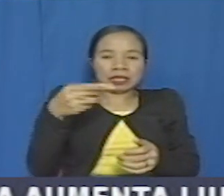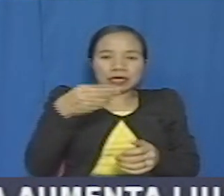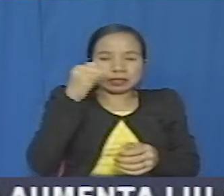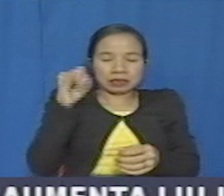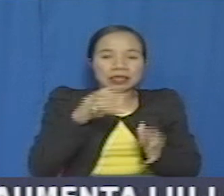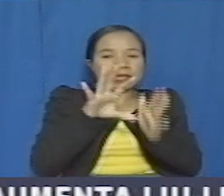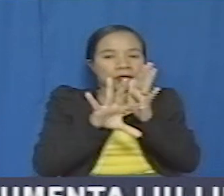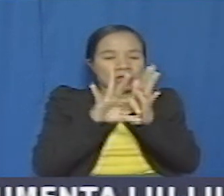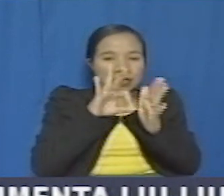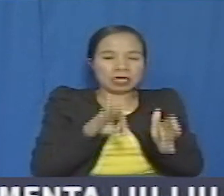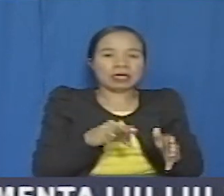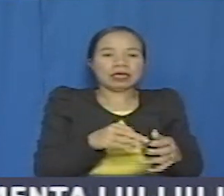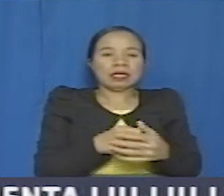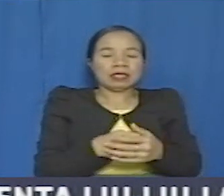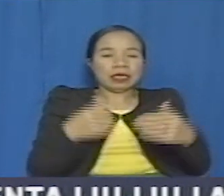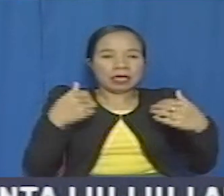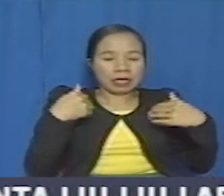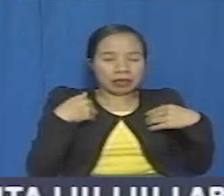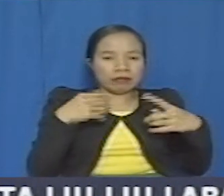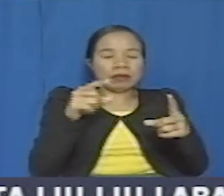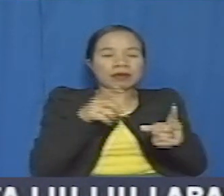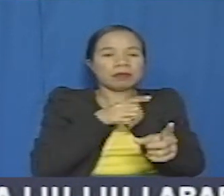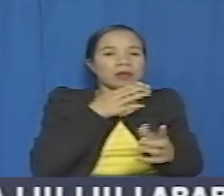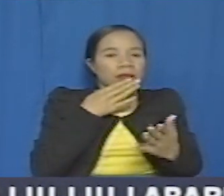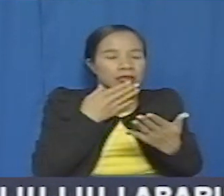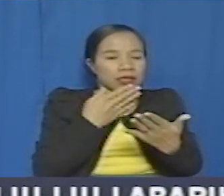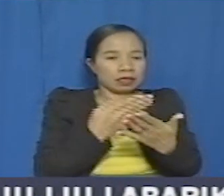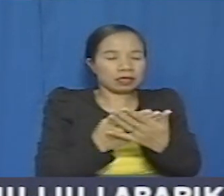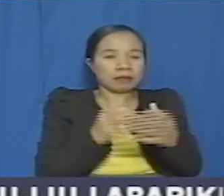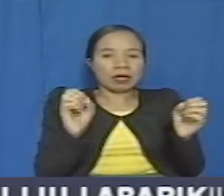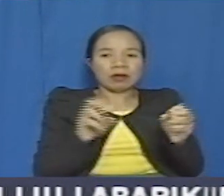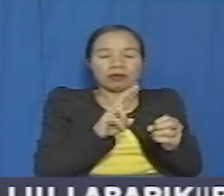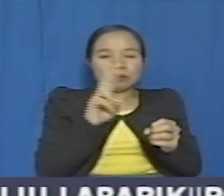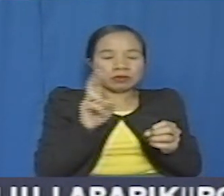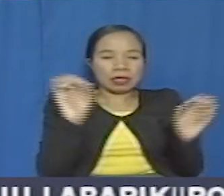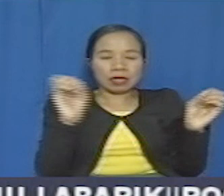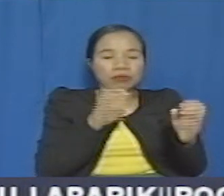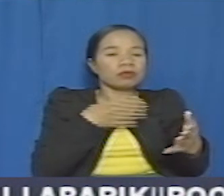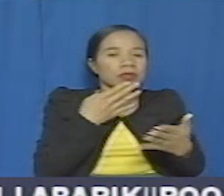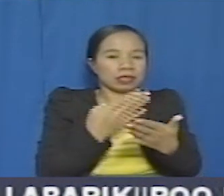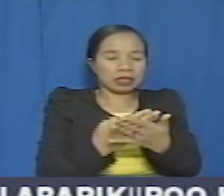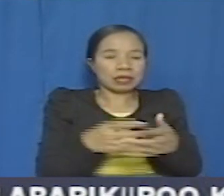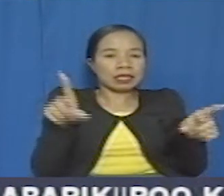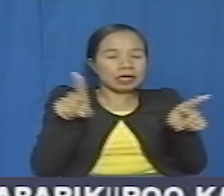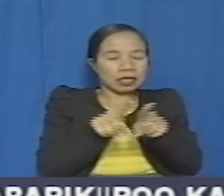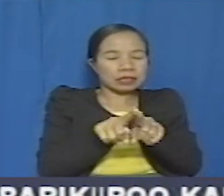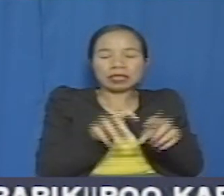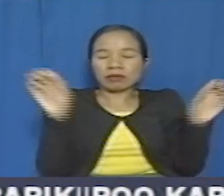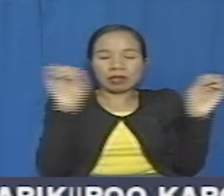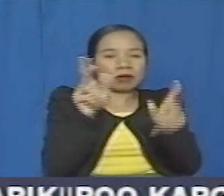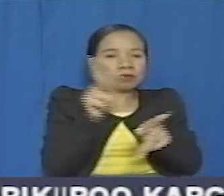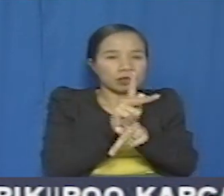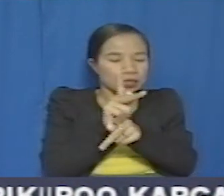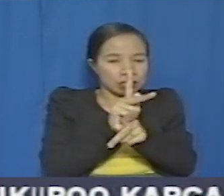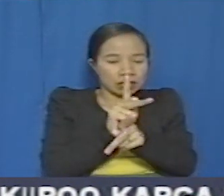iha indícios forte ba iha mal gestão ne liga ba iha controlo